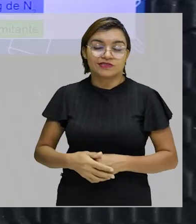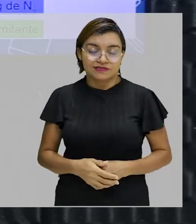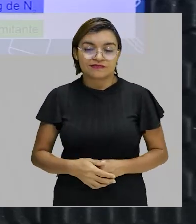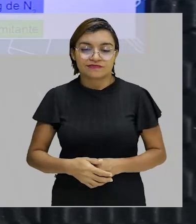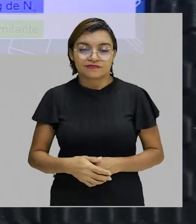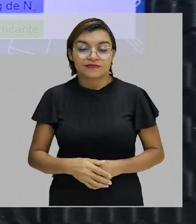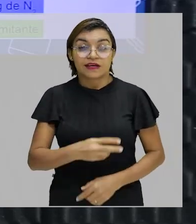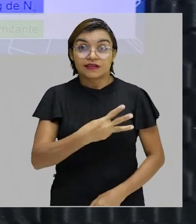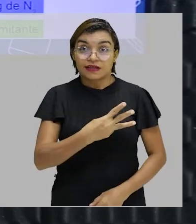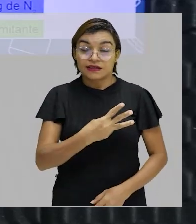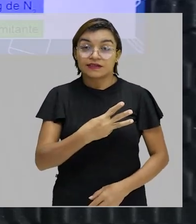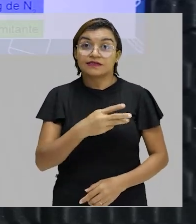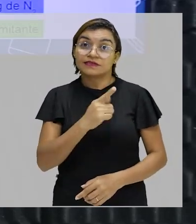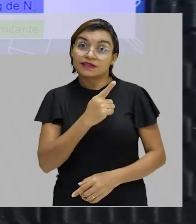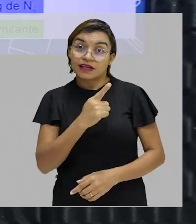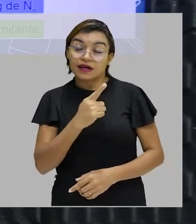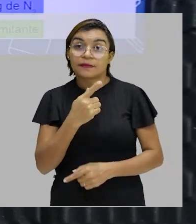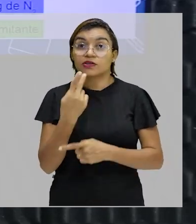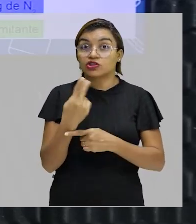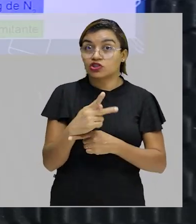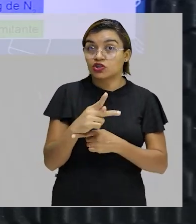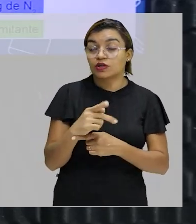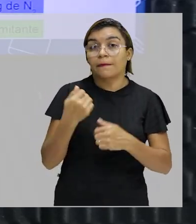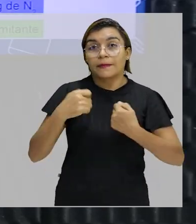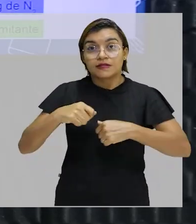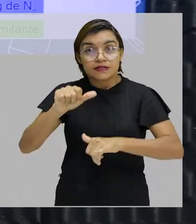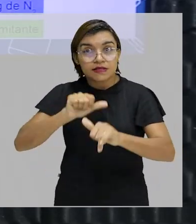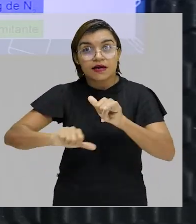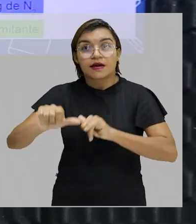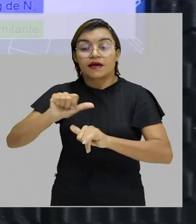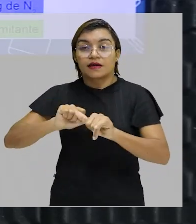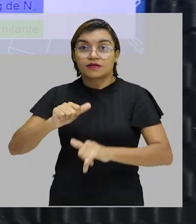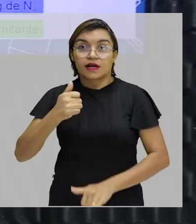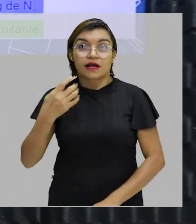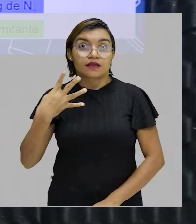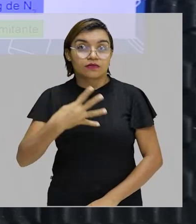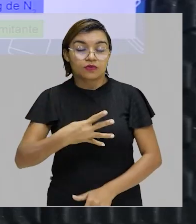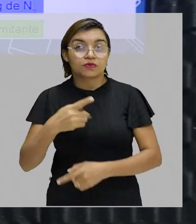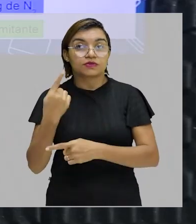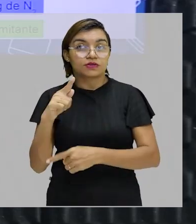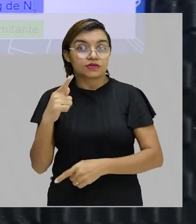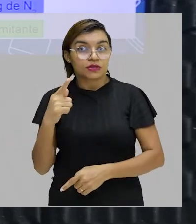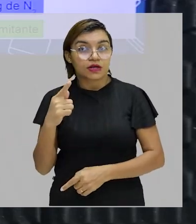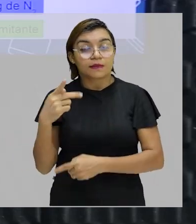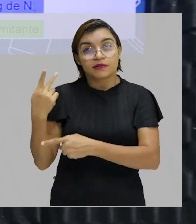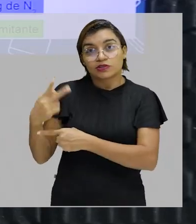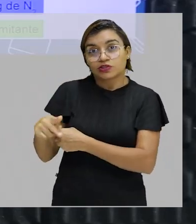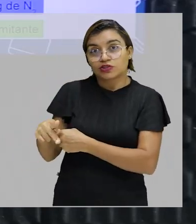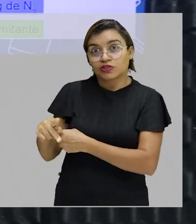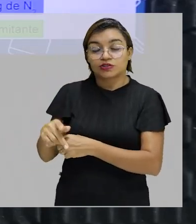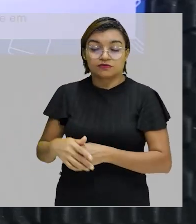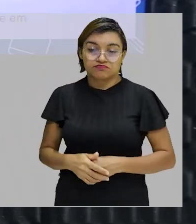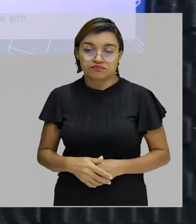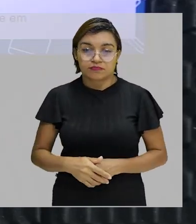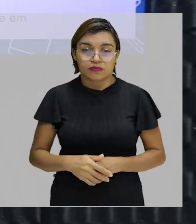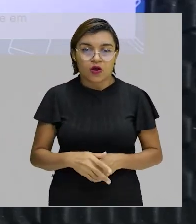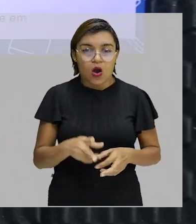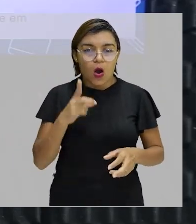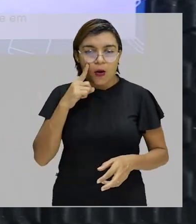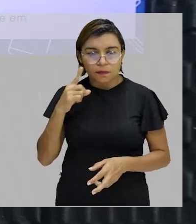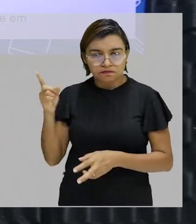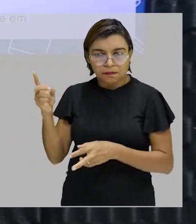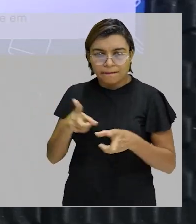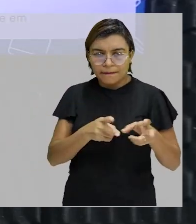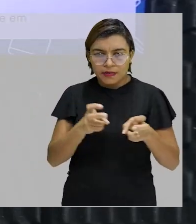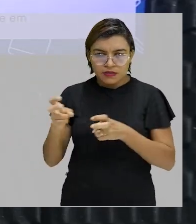de hidrogênio precisa, para reagir, 14 gramas de nitrogênio. Mas se você olhar aqui,